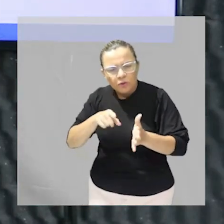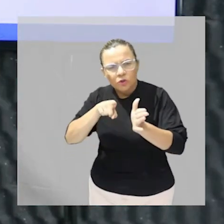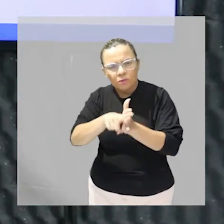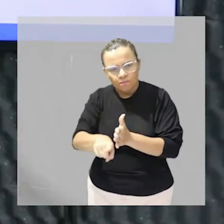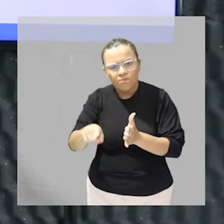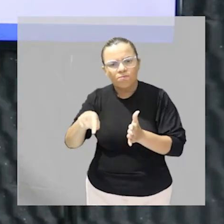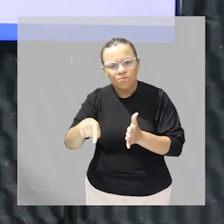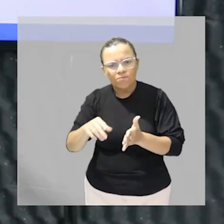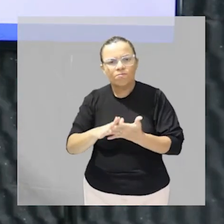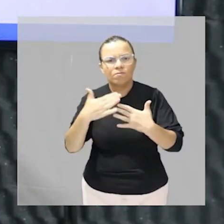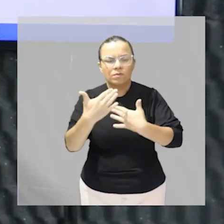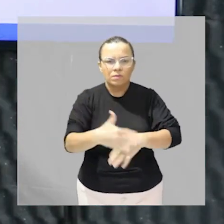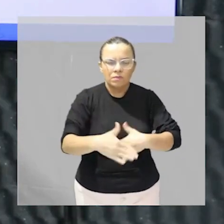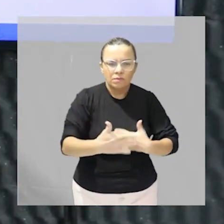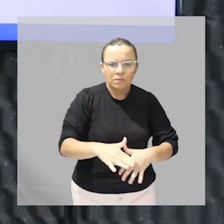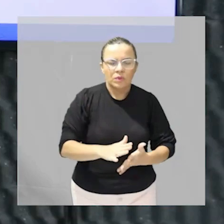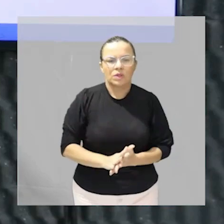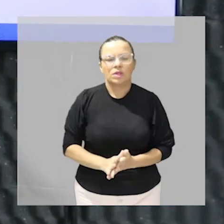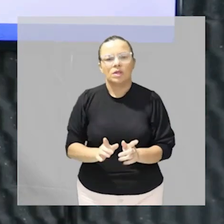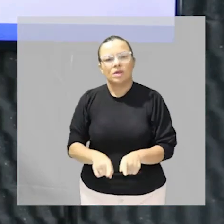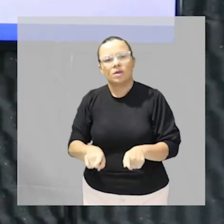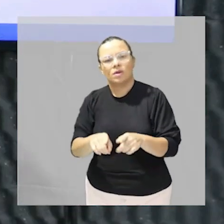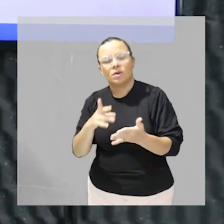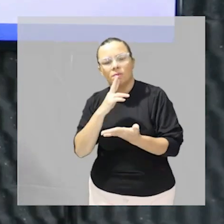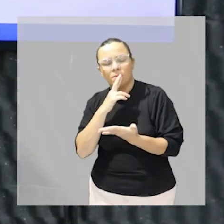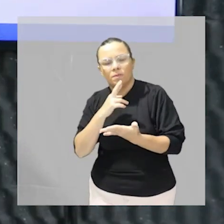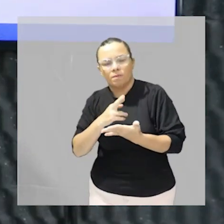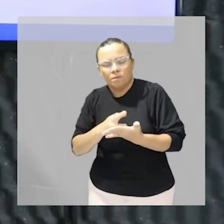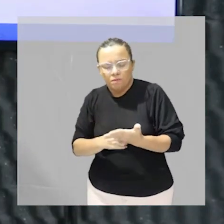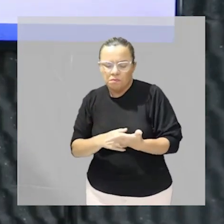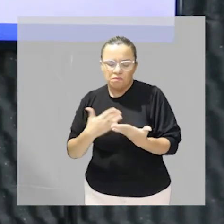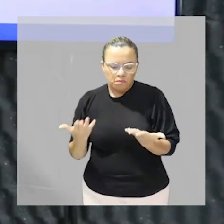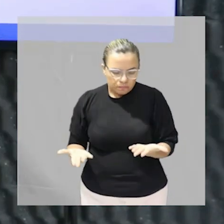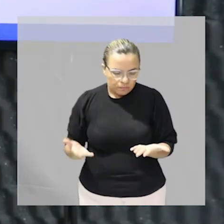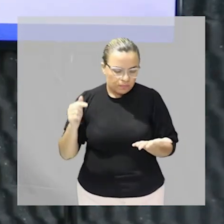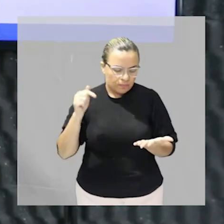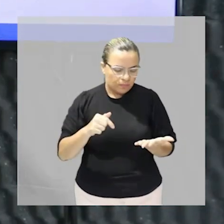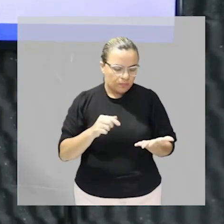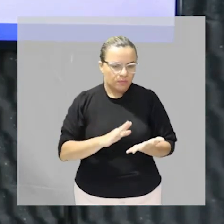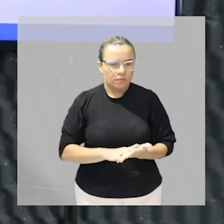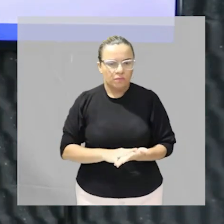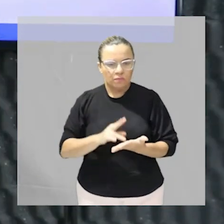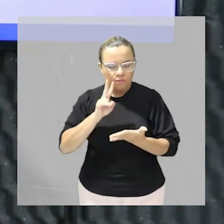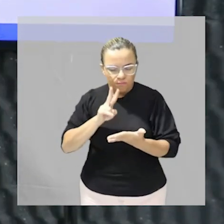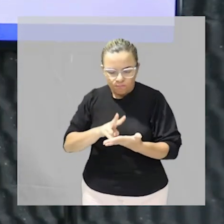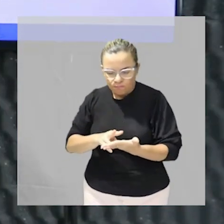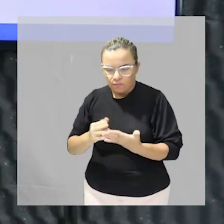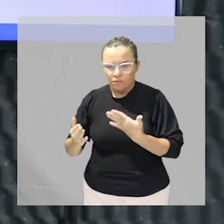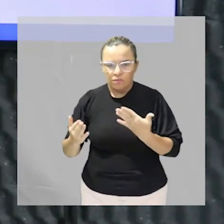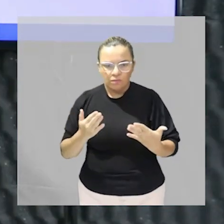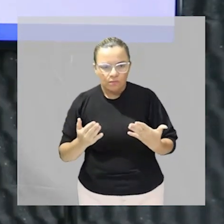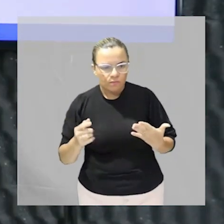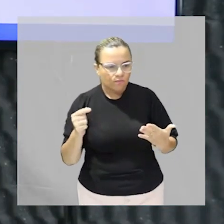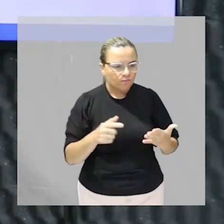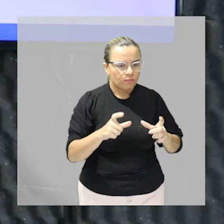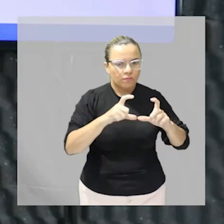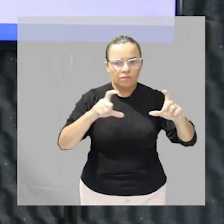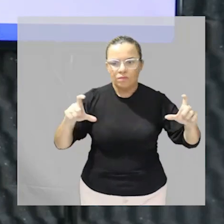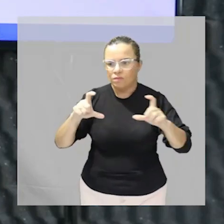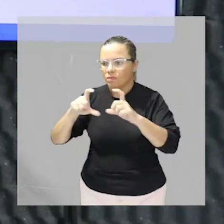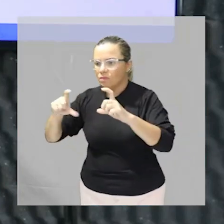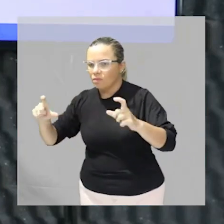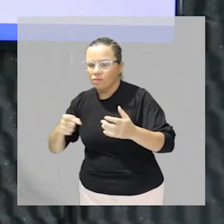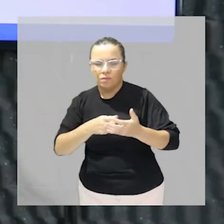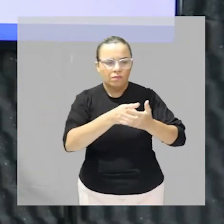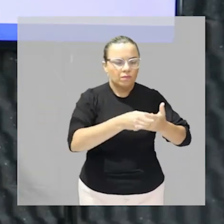está pedindo, ir para a resposta e, na medida do possível, olhar um ou outro distrator, outra